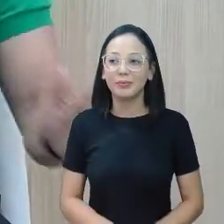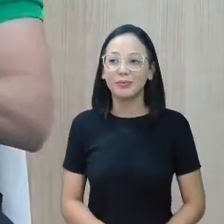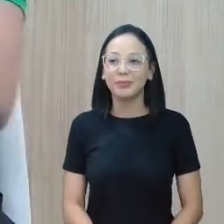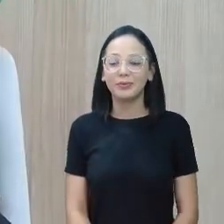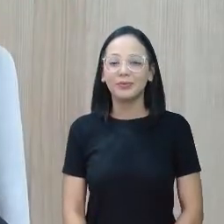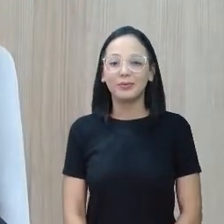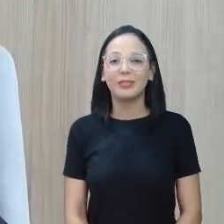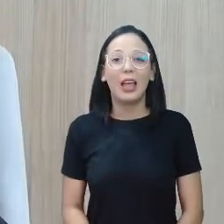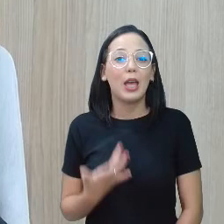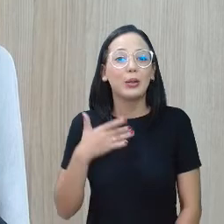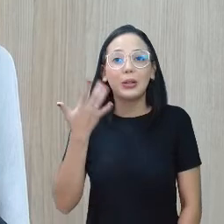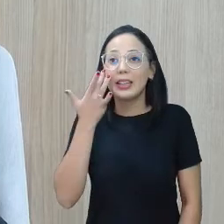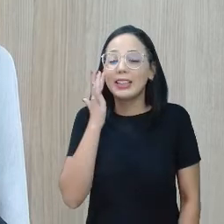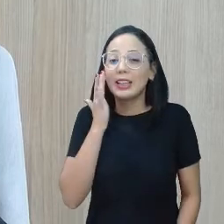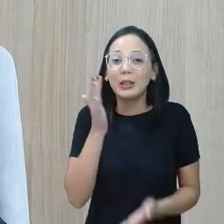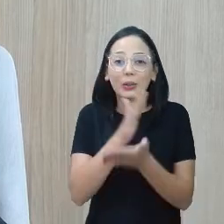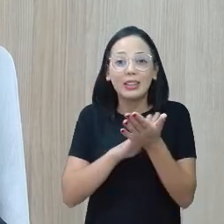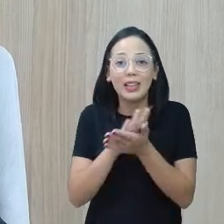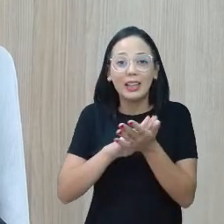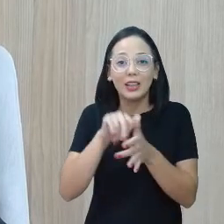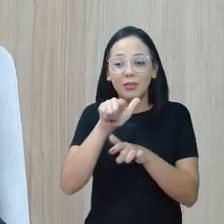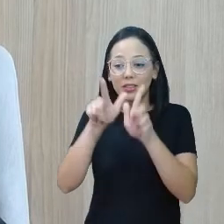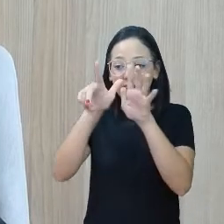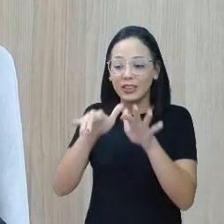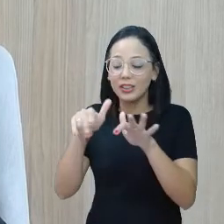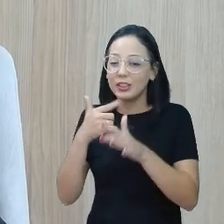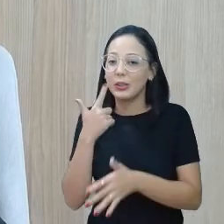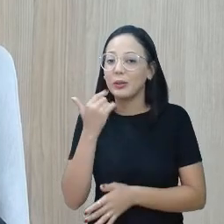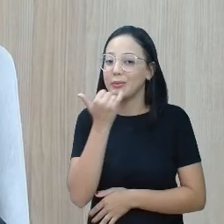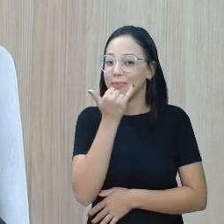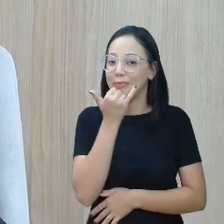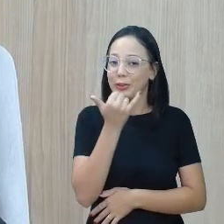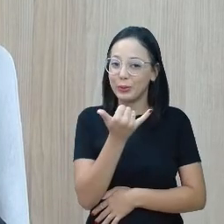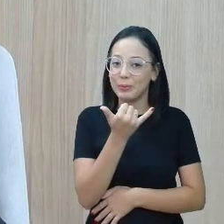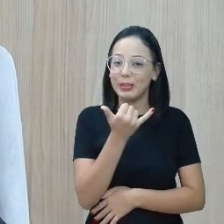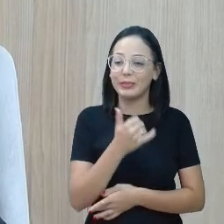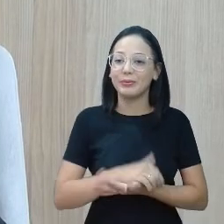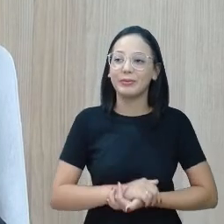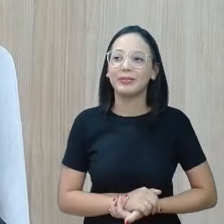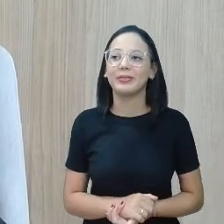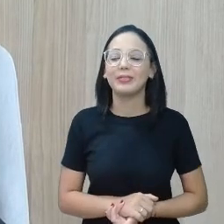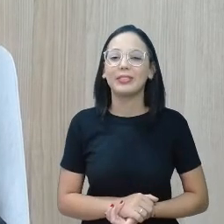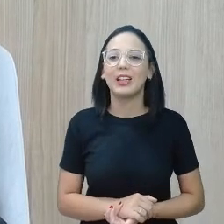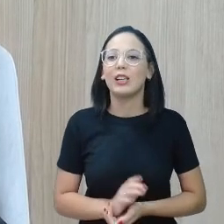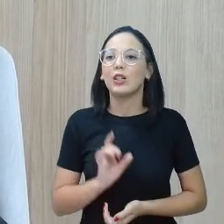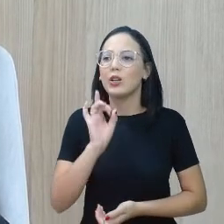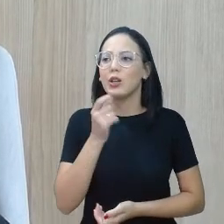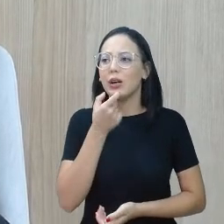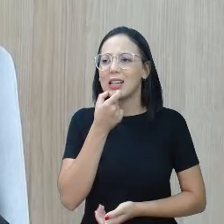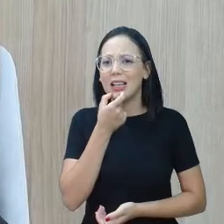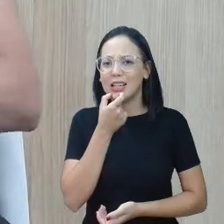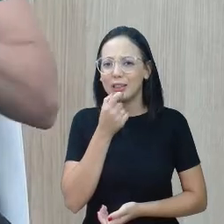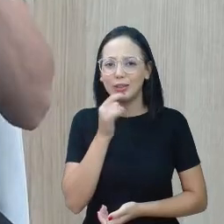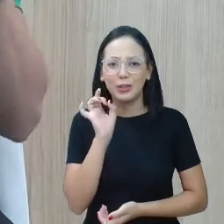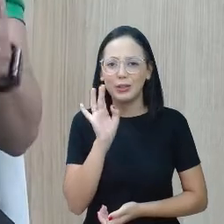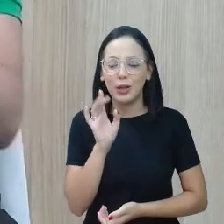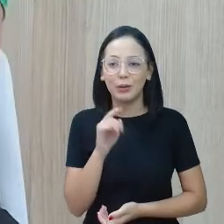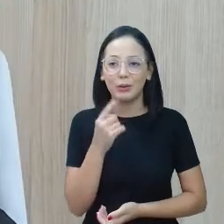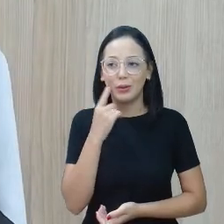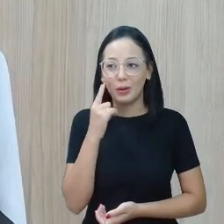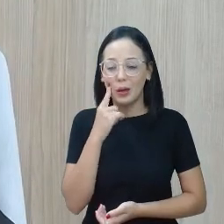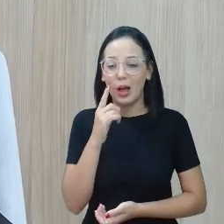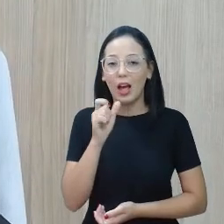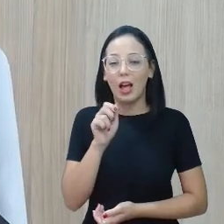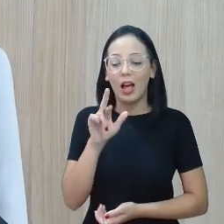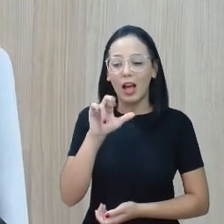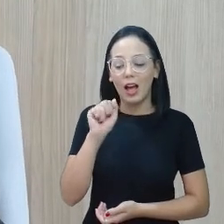nada que você tá falando aqui, digitando, tá bom? Me perdoe. Só inglês aqui, tá? A Arina deu